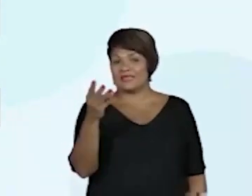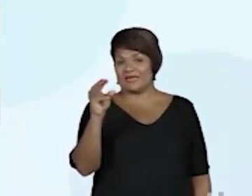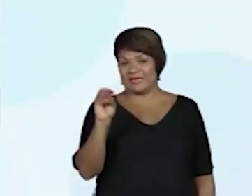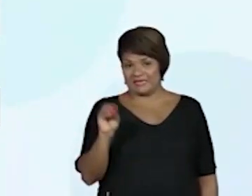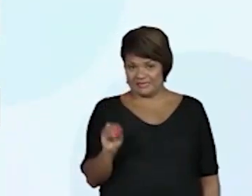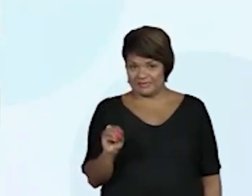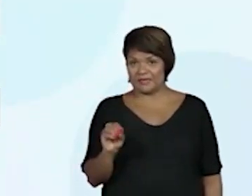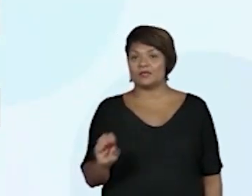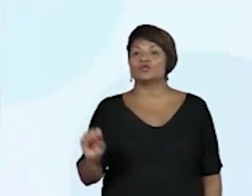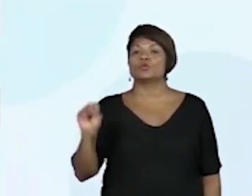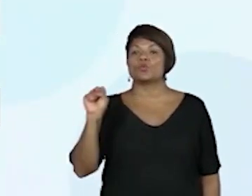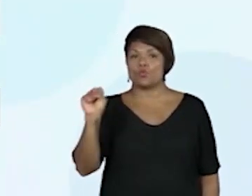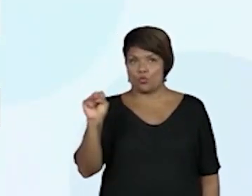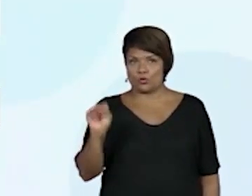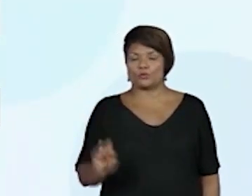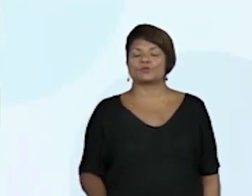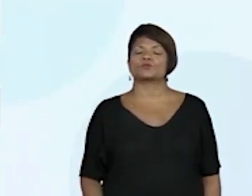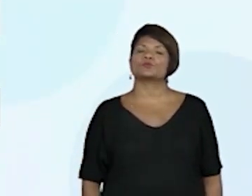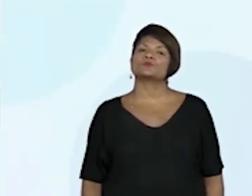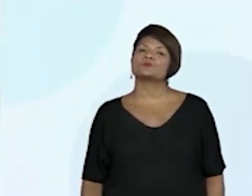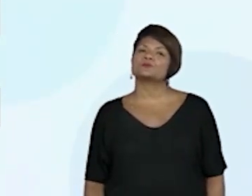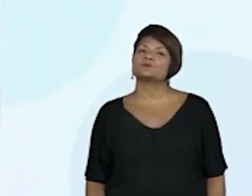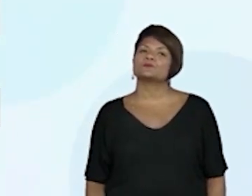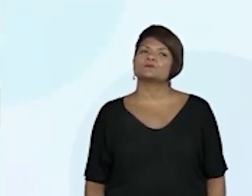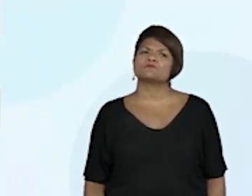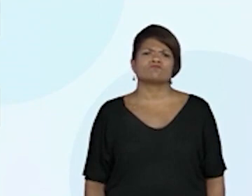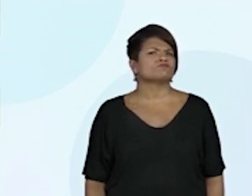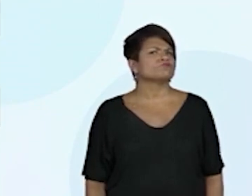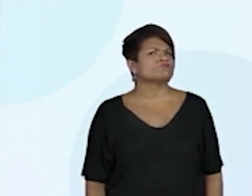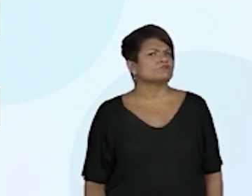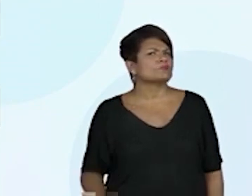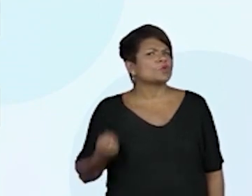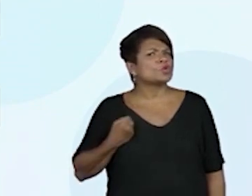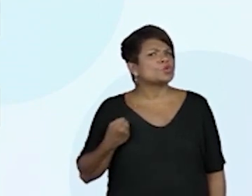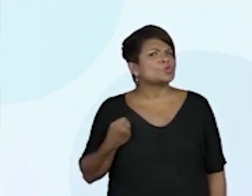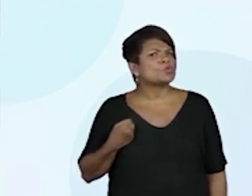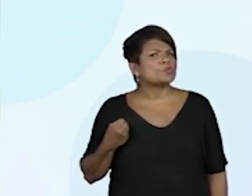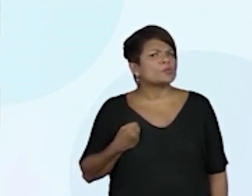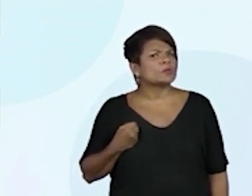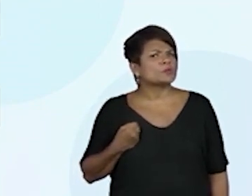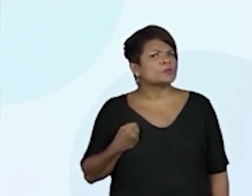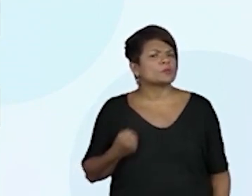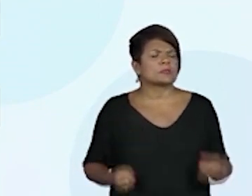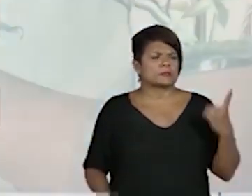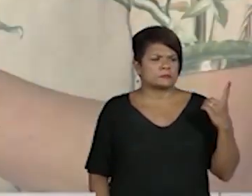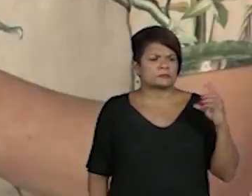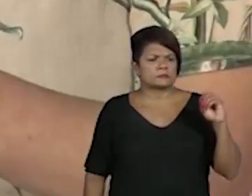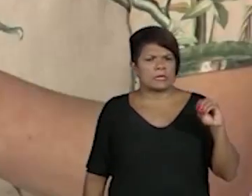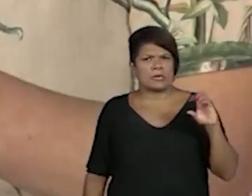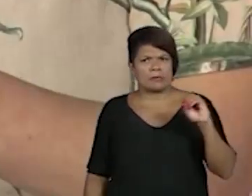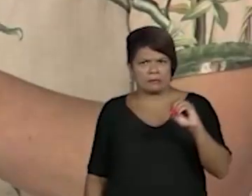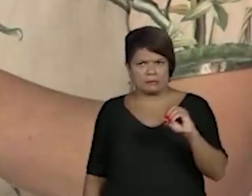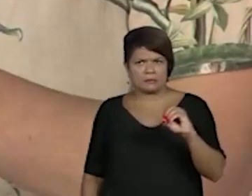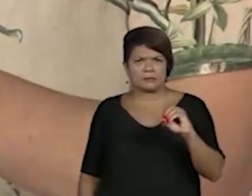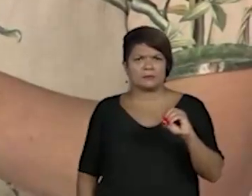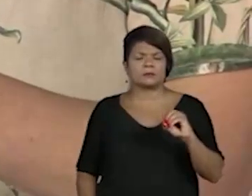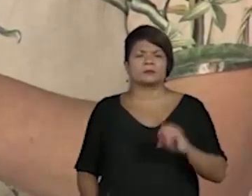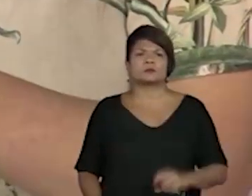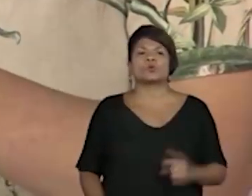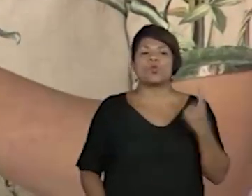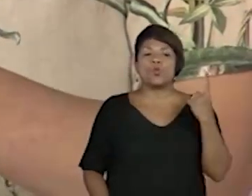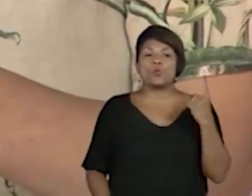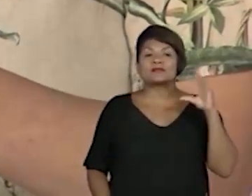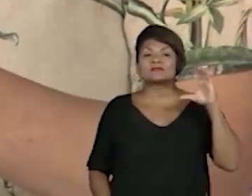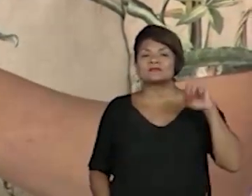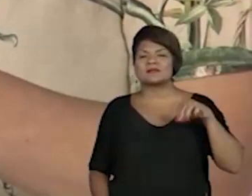30 e 8. Que número a gente forma com o 100? Uma